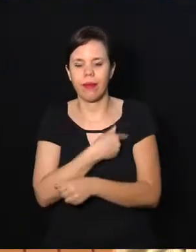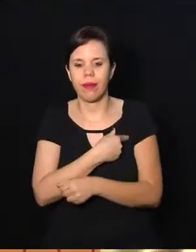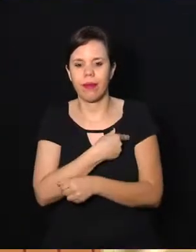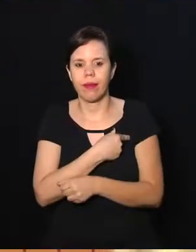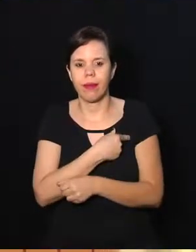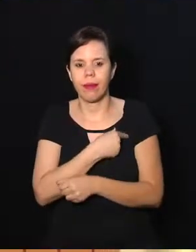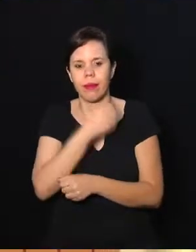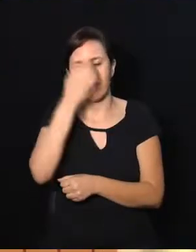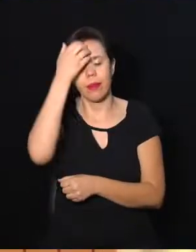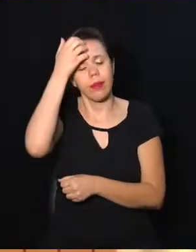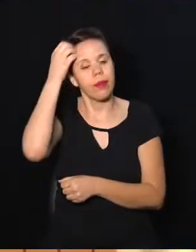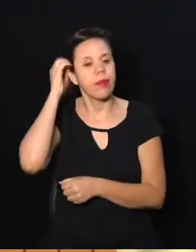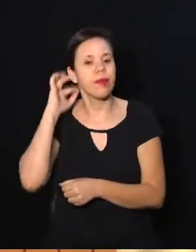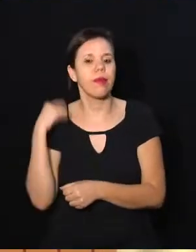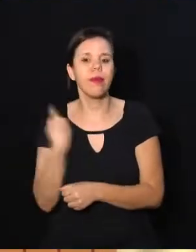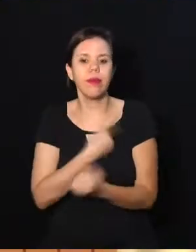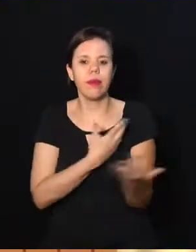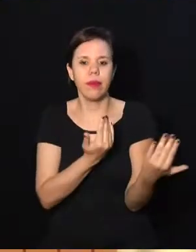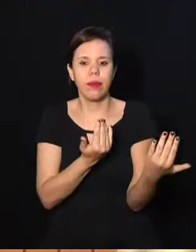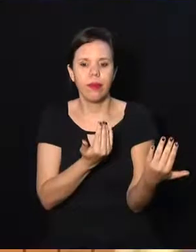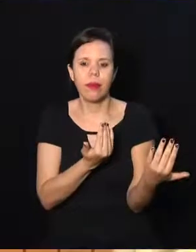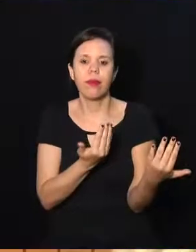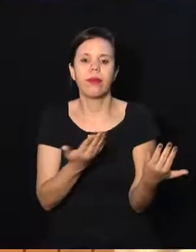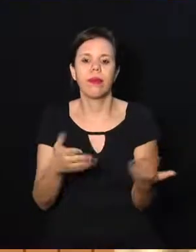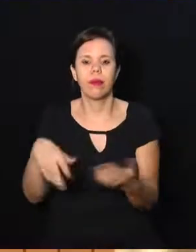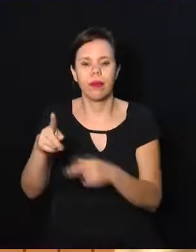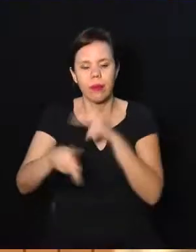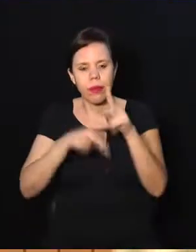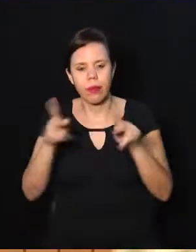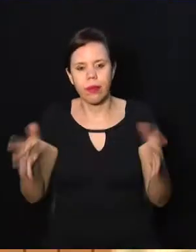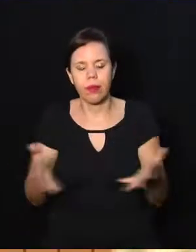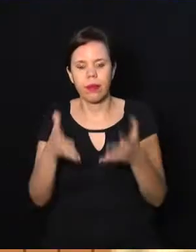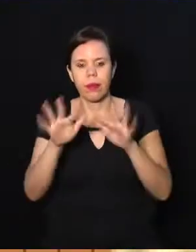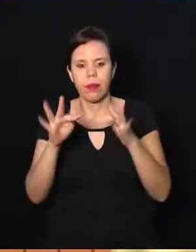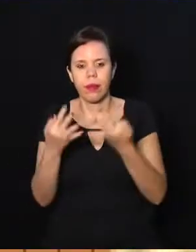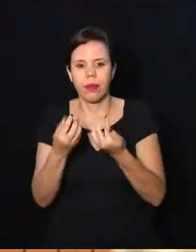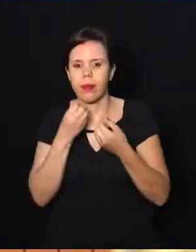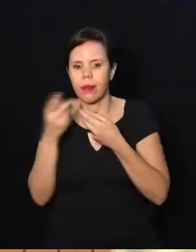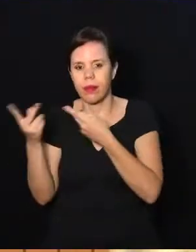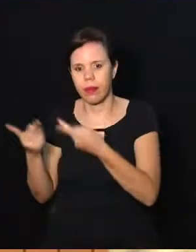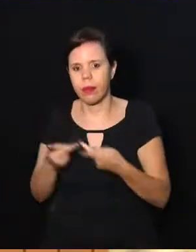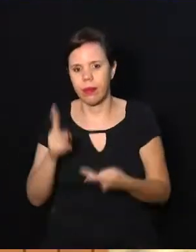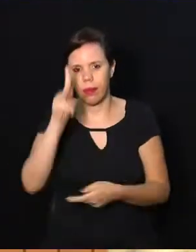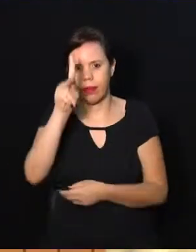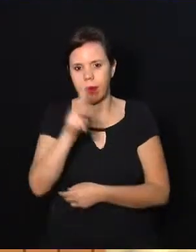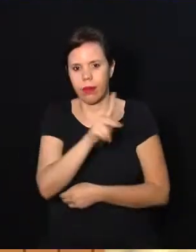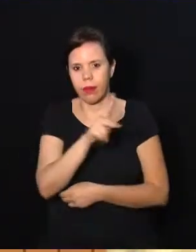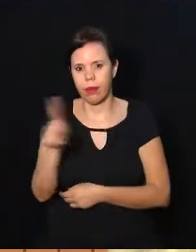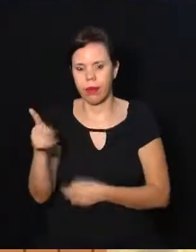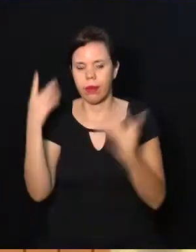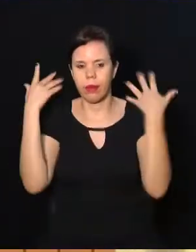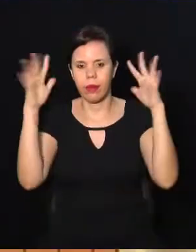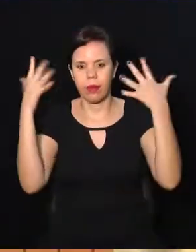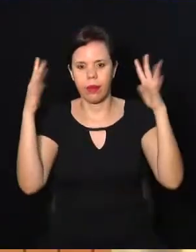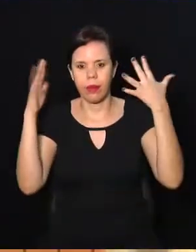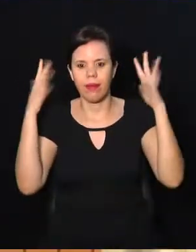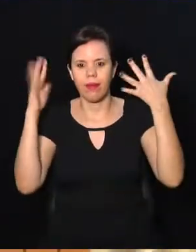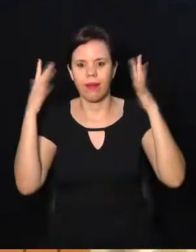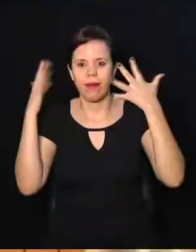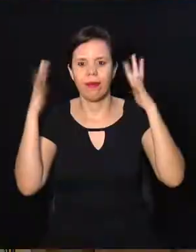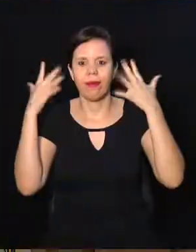Deus para a nossa juventude, para as nossas famílias. Eu quero dar boas-vindas ao padre, e uma salva de palmas para o padre